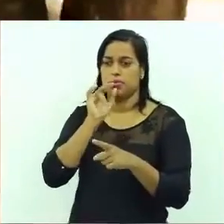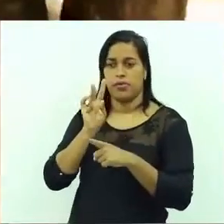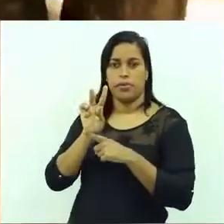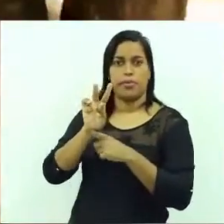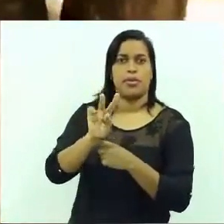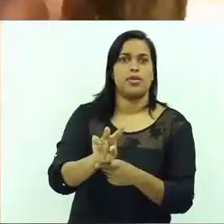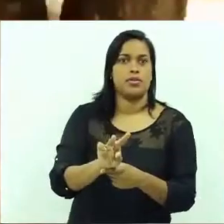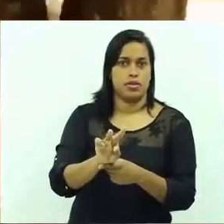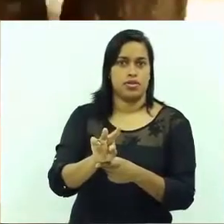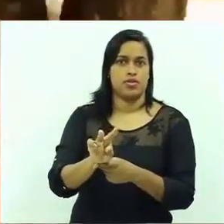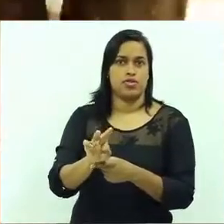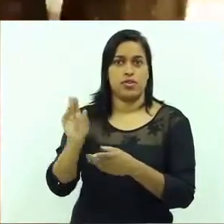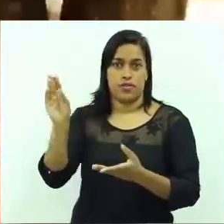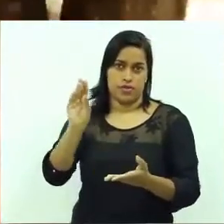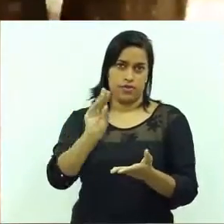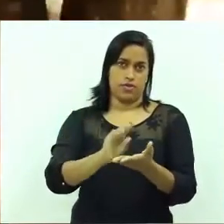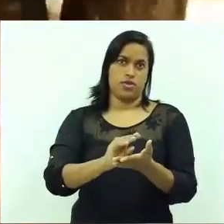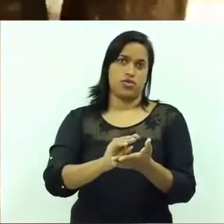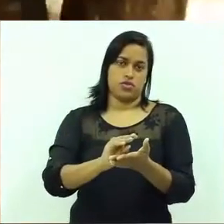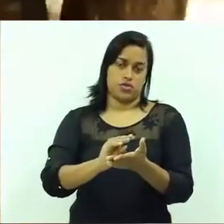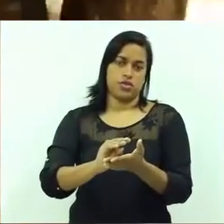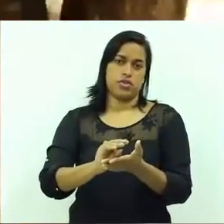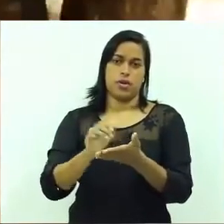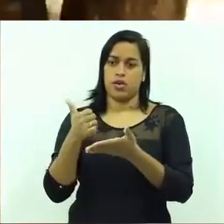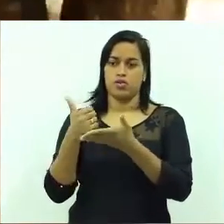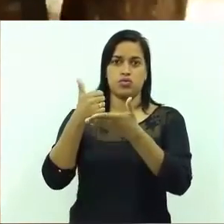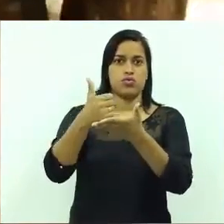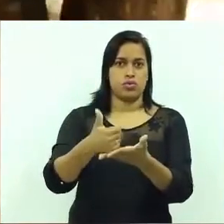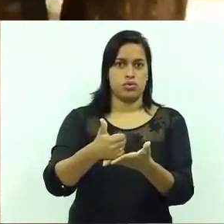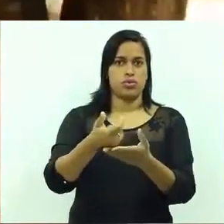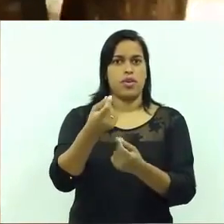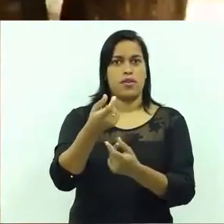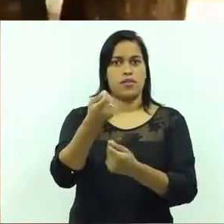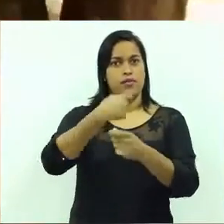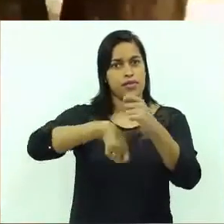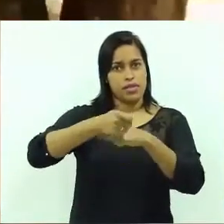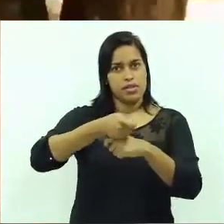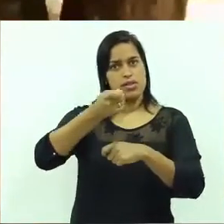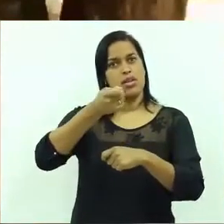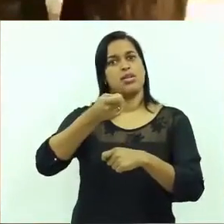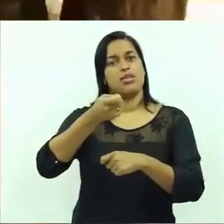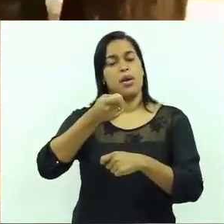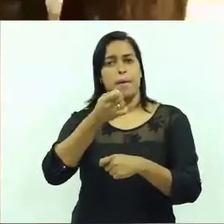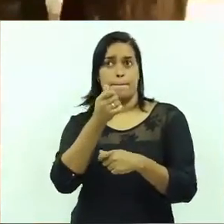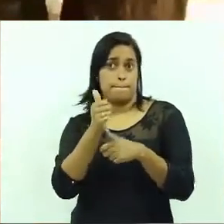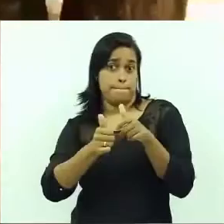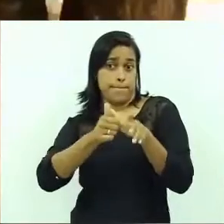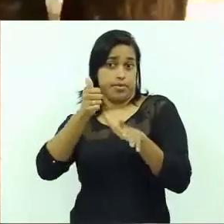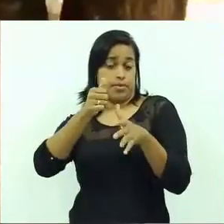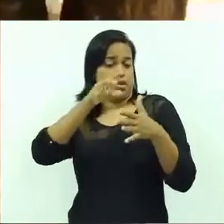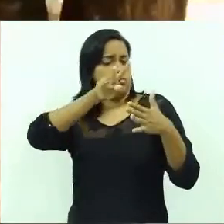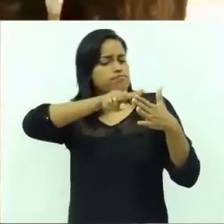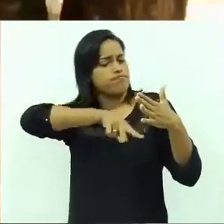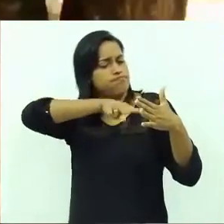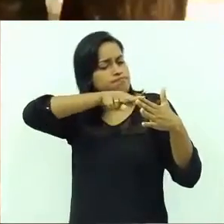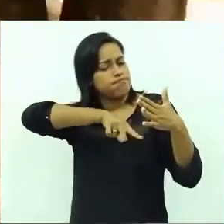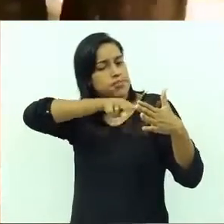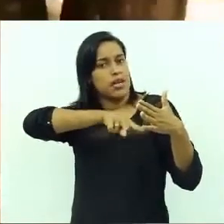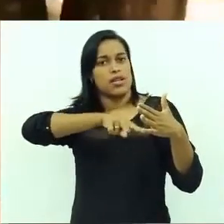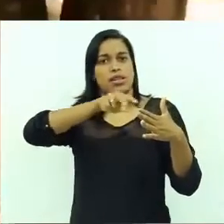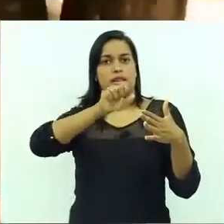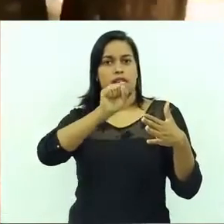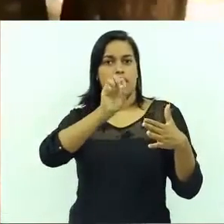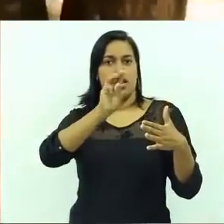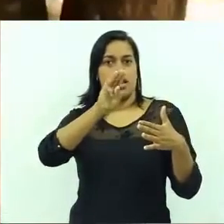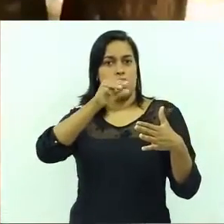investir, bom, ou outro tipo de apoio que não seja financeiro, não importa. Ele vai, pega teu plano de negócio, a primeira coisa que ele vai fazer é ler o sumário executivo.